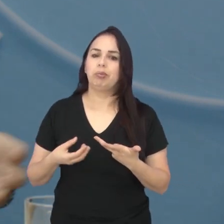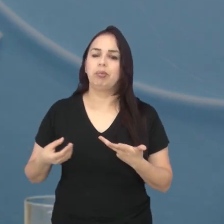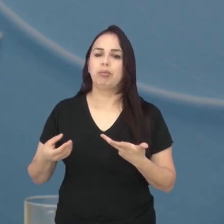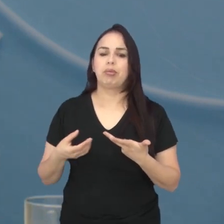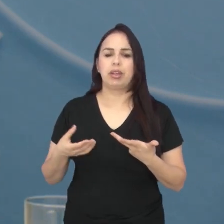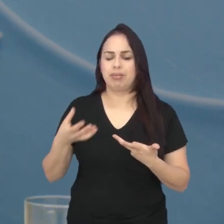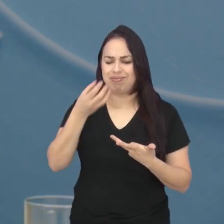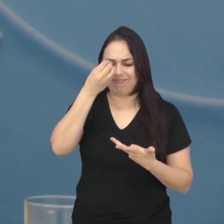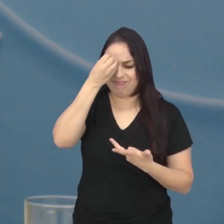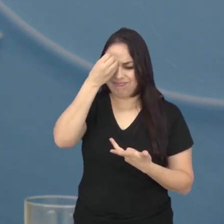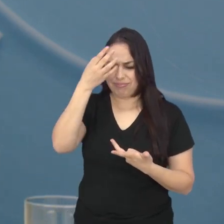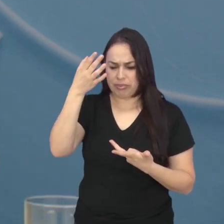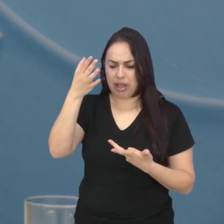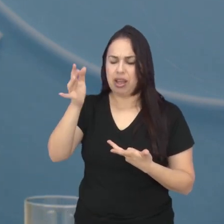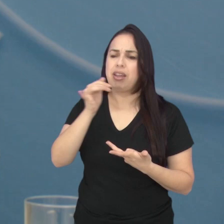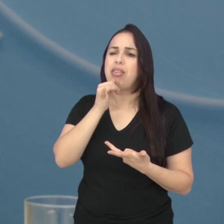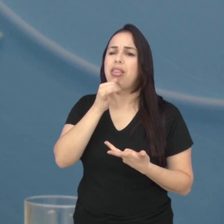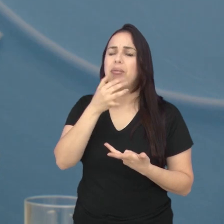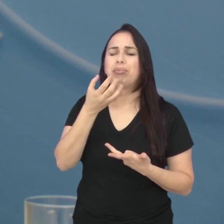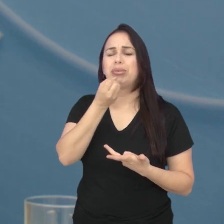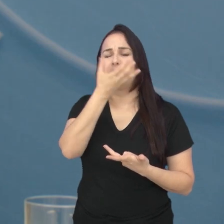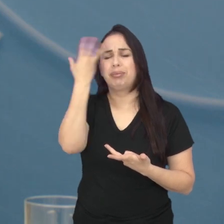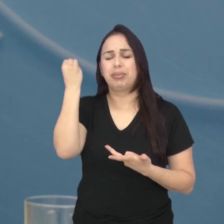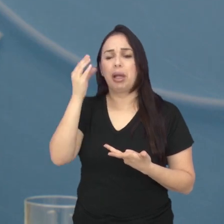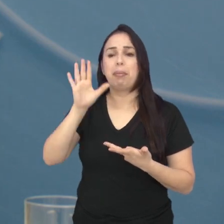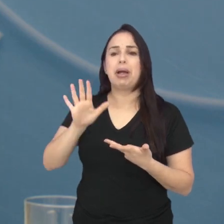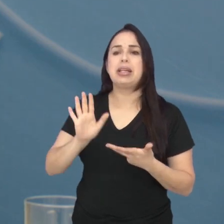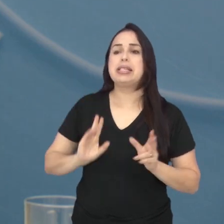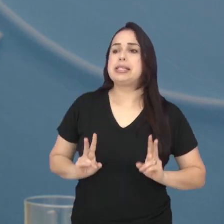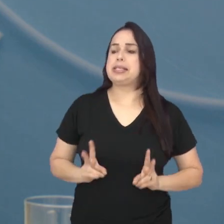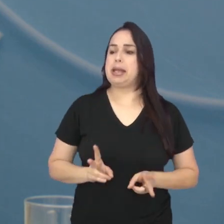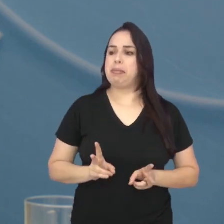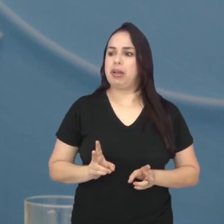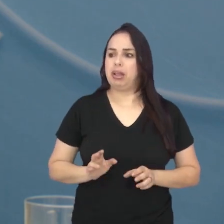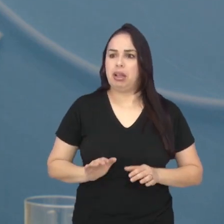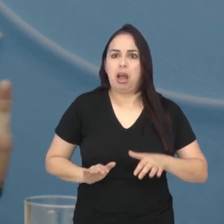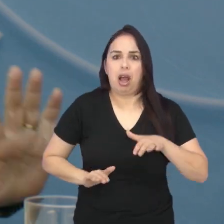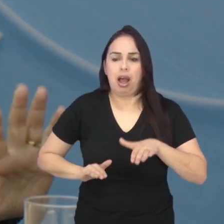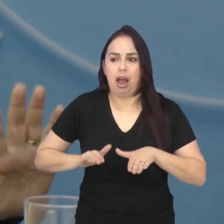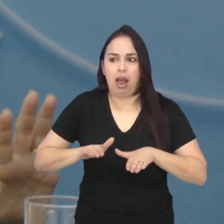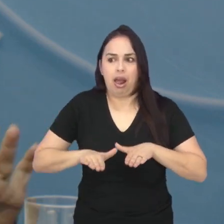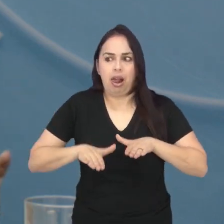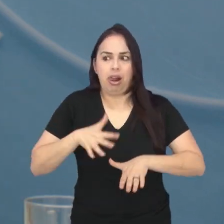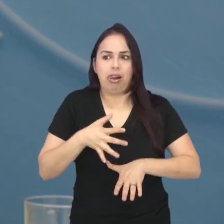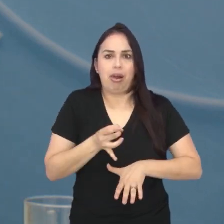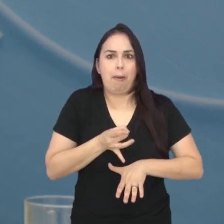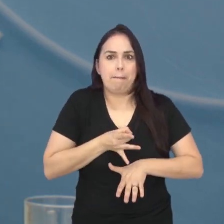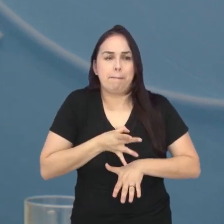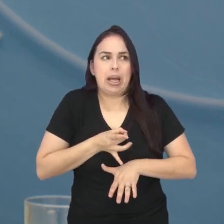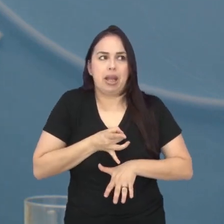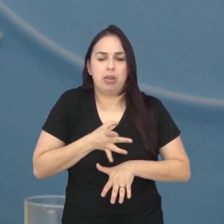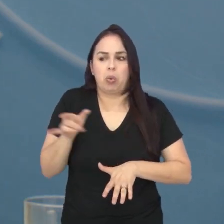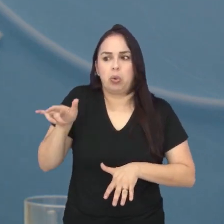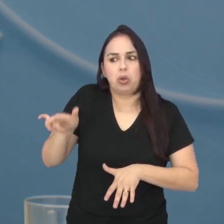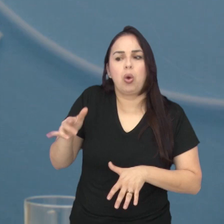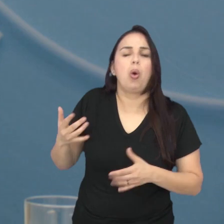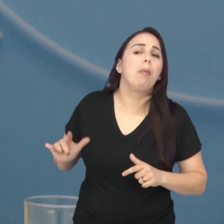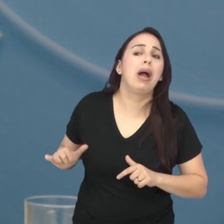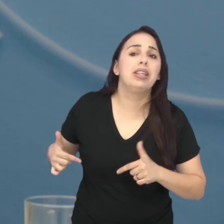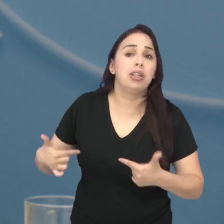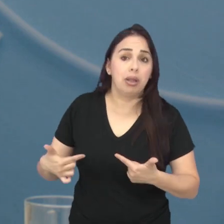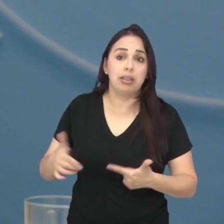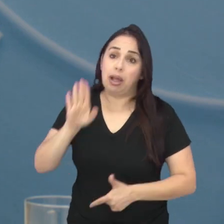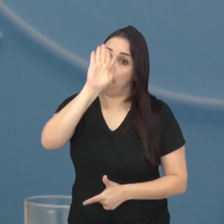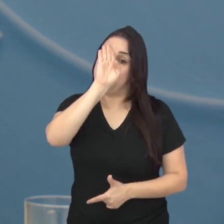nem sei agora te falar um exemplo, mas a pessoa sempre pisa em ovos com medo de como o abusador vai reagir. Eu acho que esse é